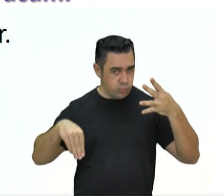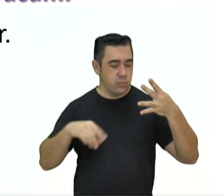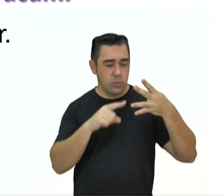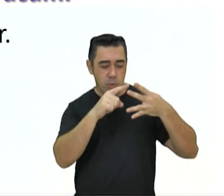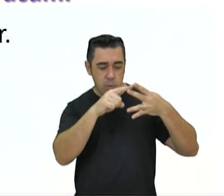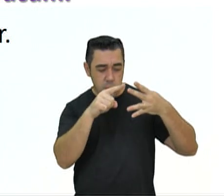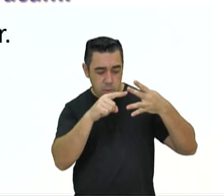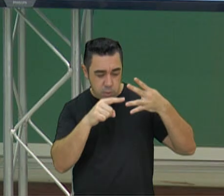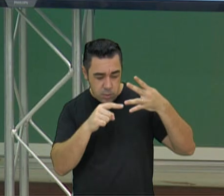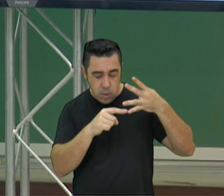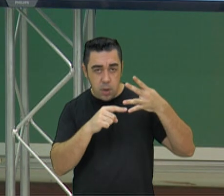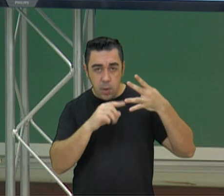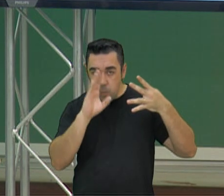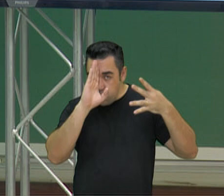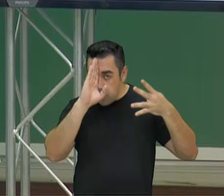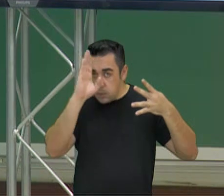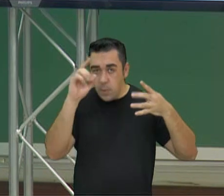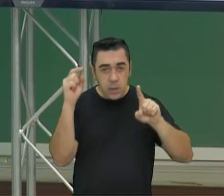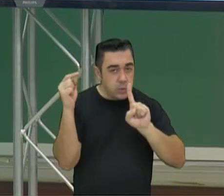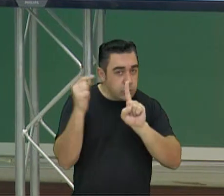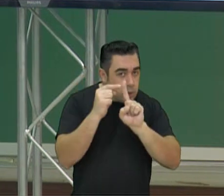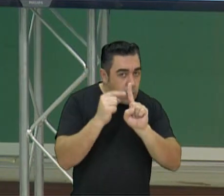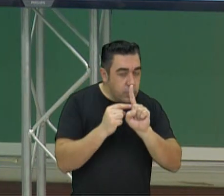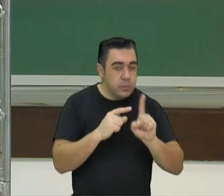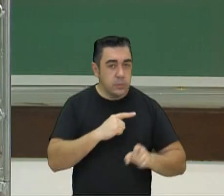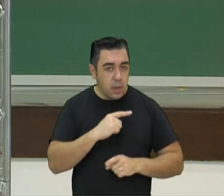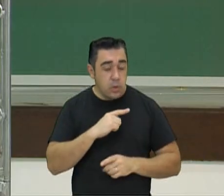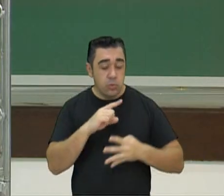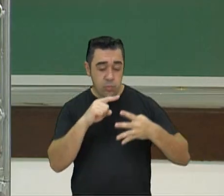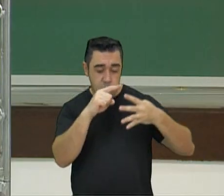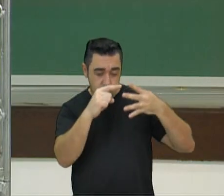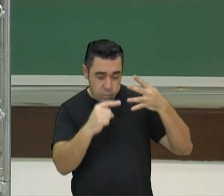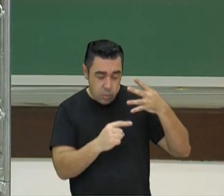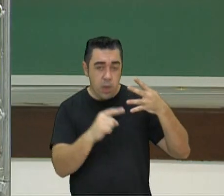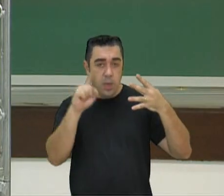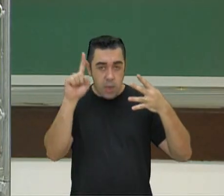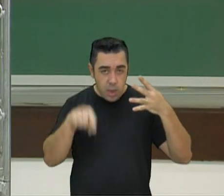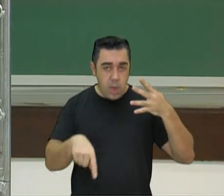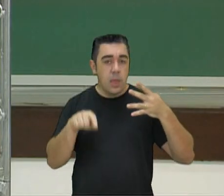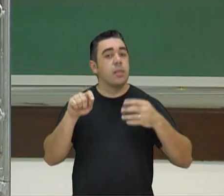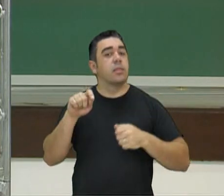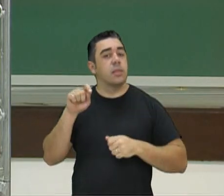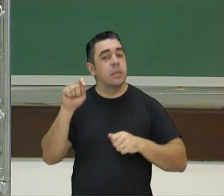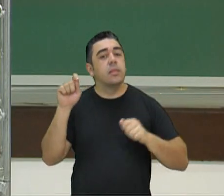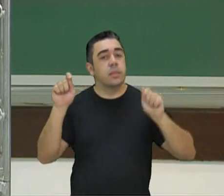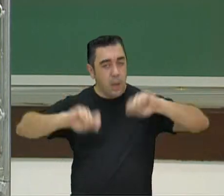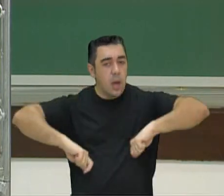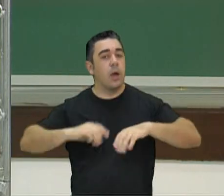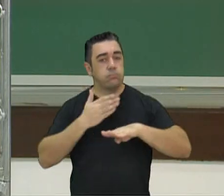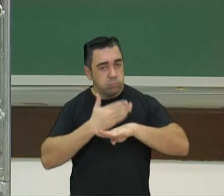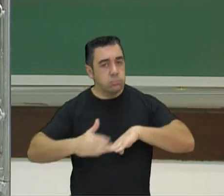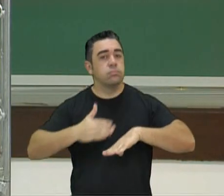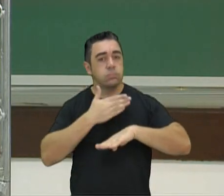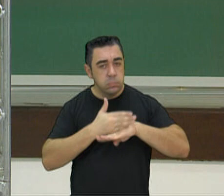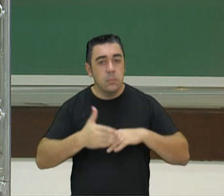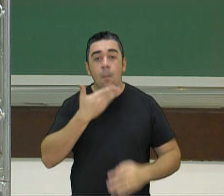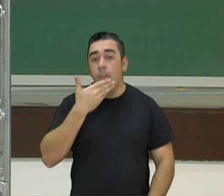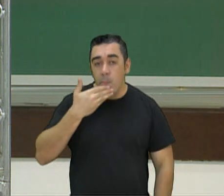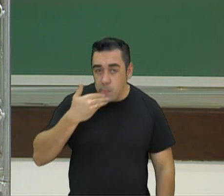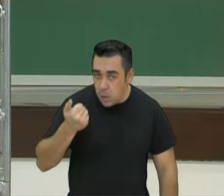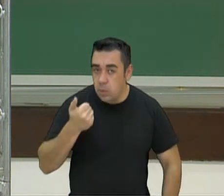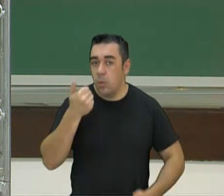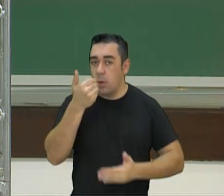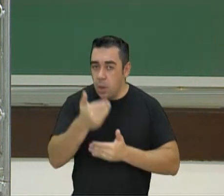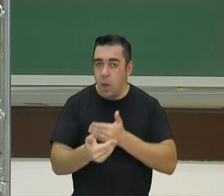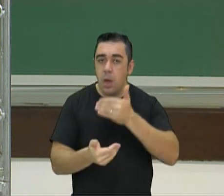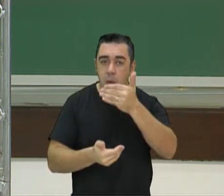principais tipos de respiração que existem. Então, todos eles são treináveis, pode ser melhorado através